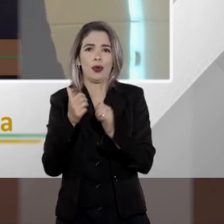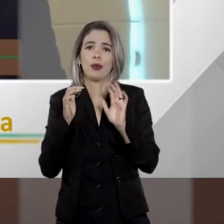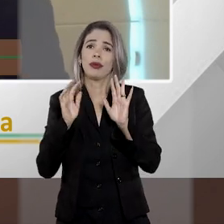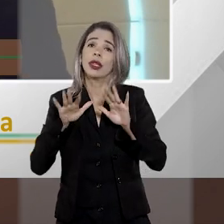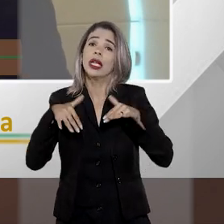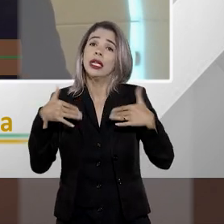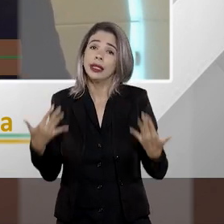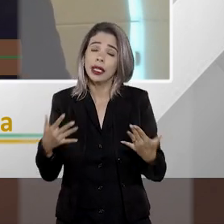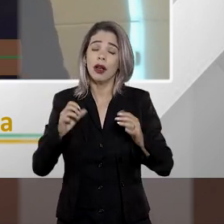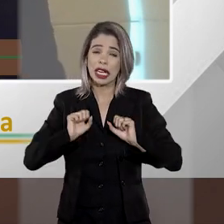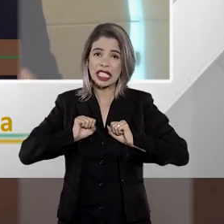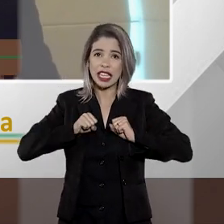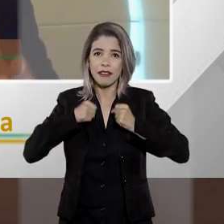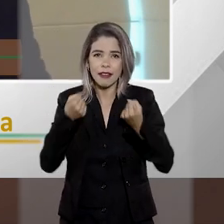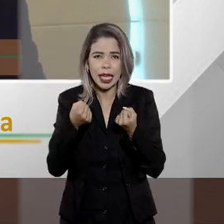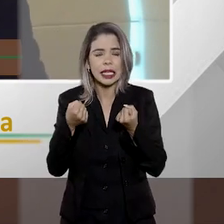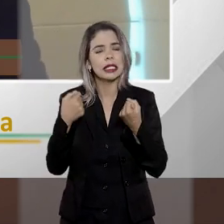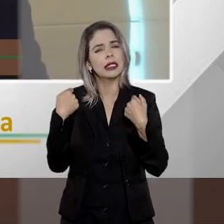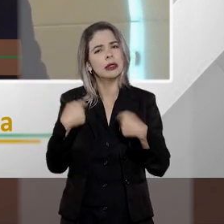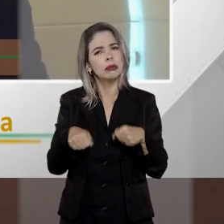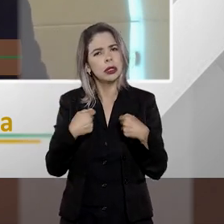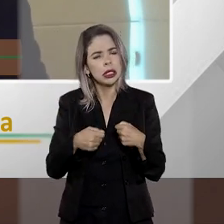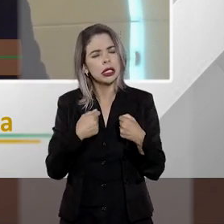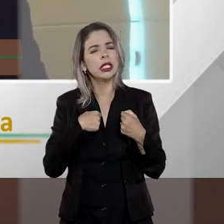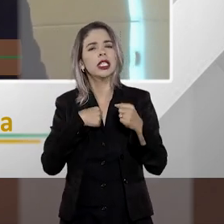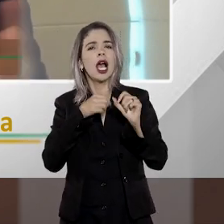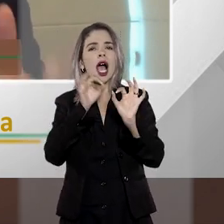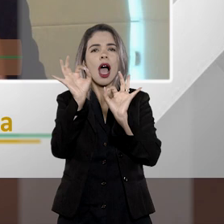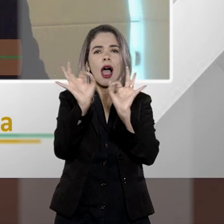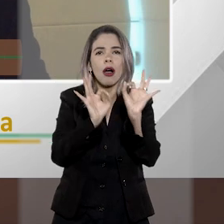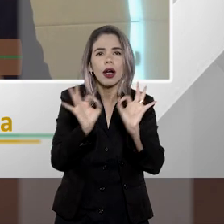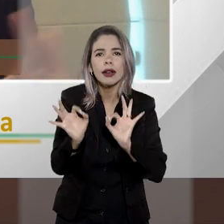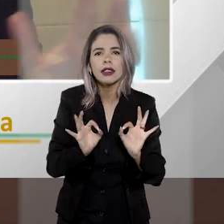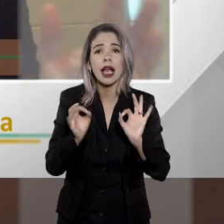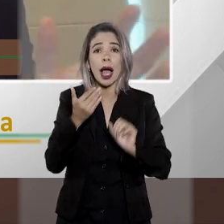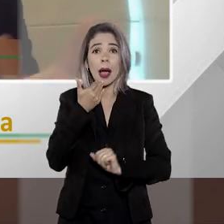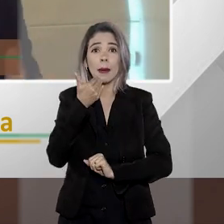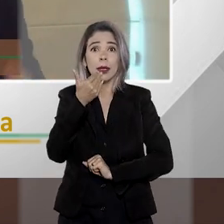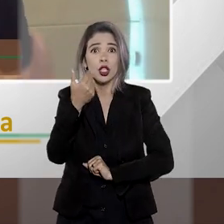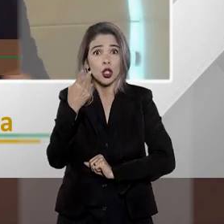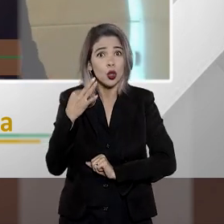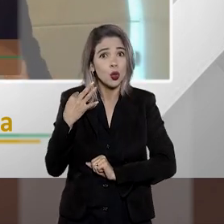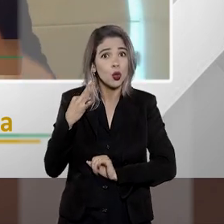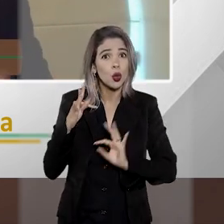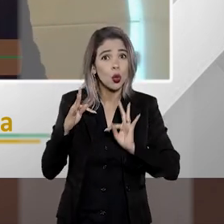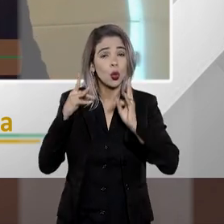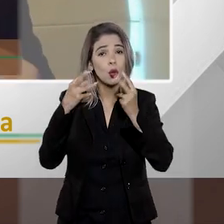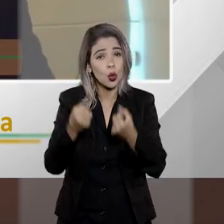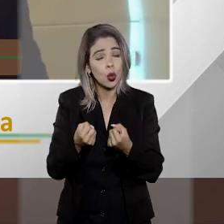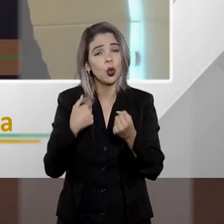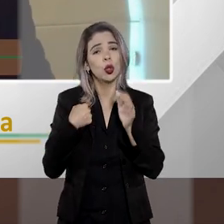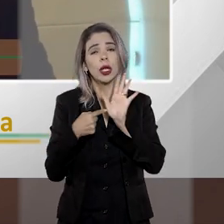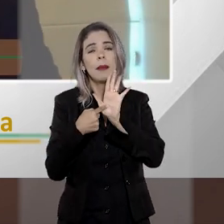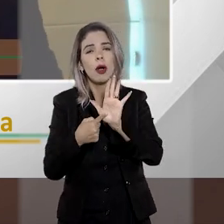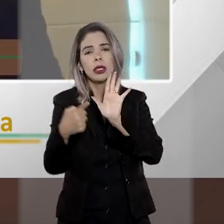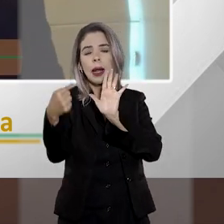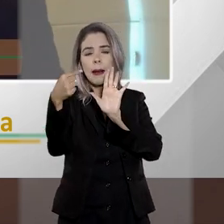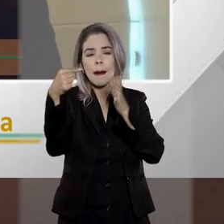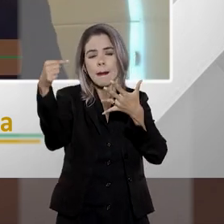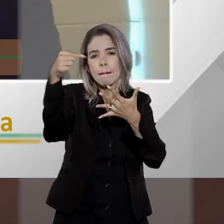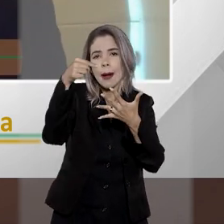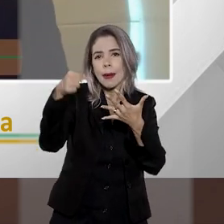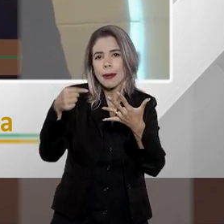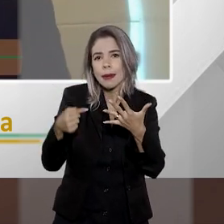cabe à defesa manejar o seu pedido, acostar, né, ao pedido, elementos que demonstrem